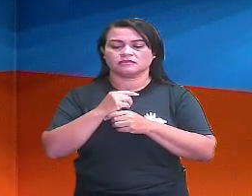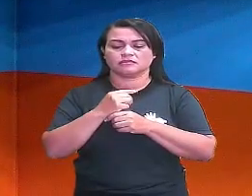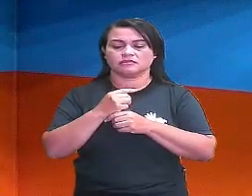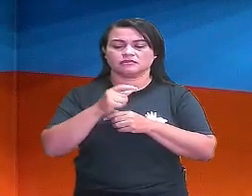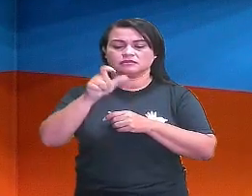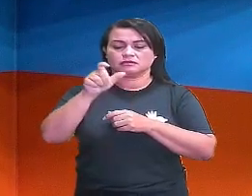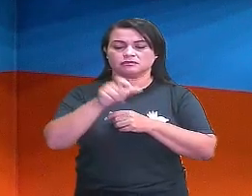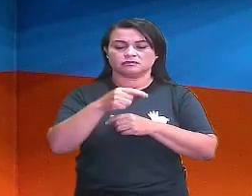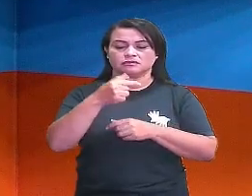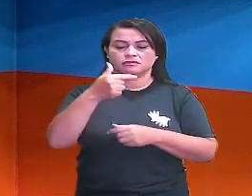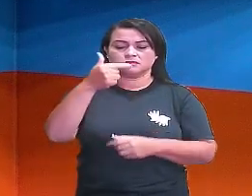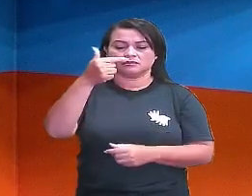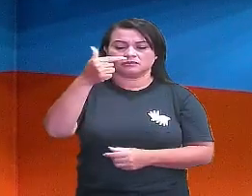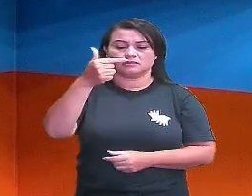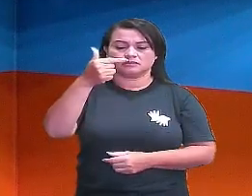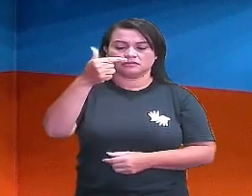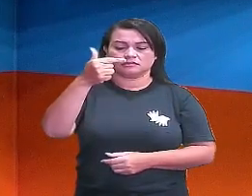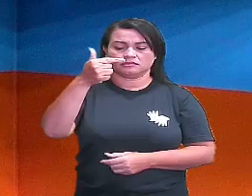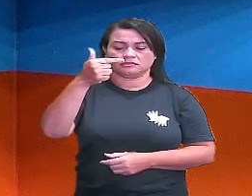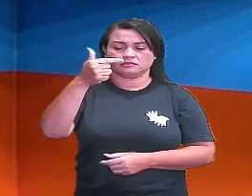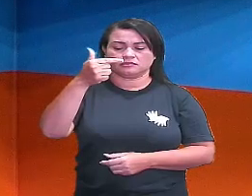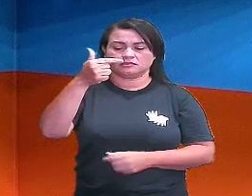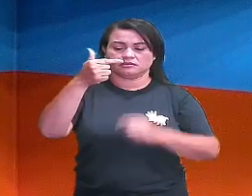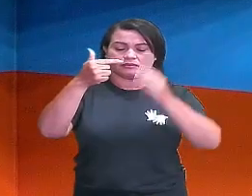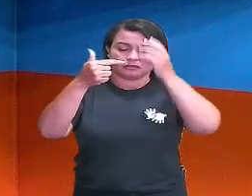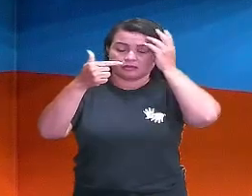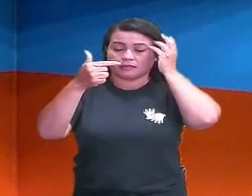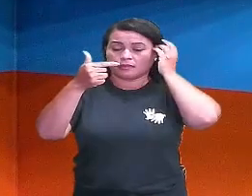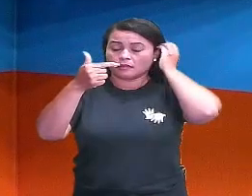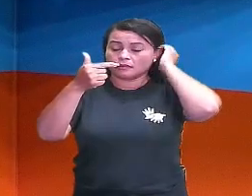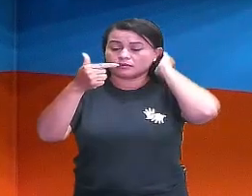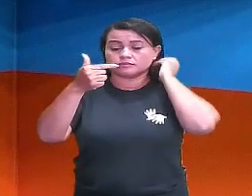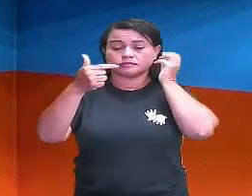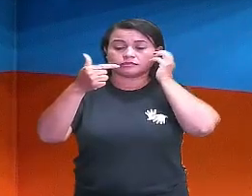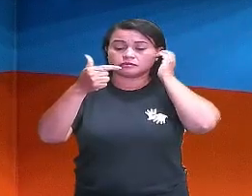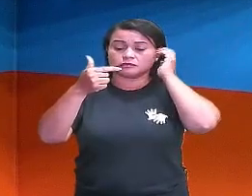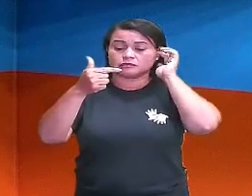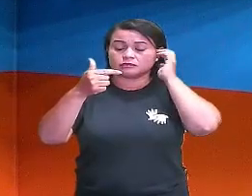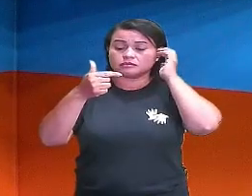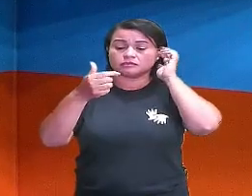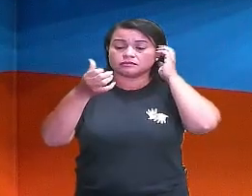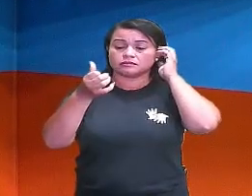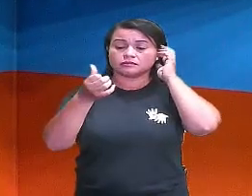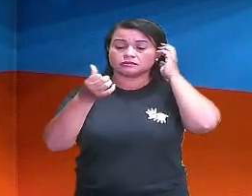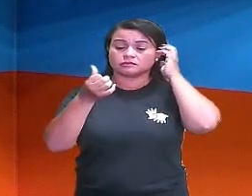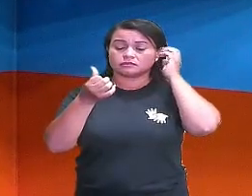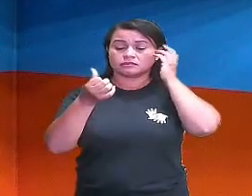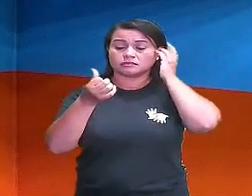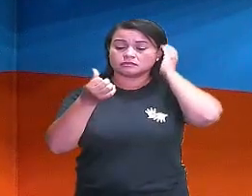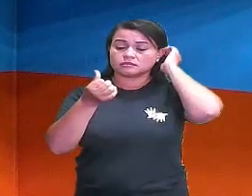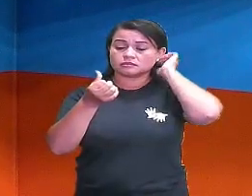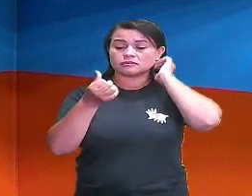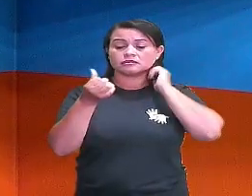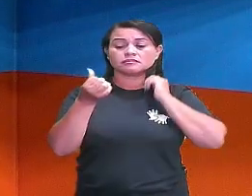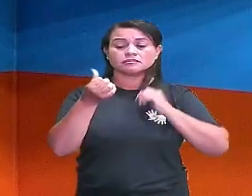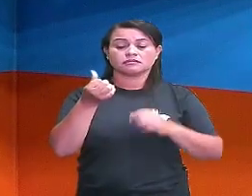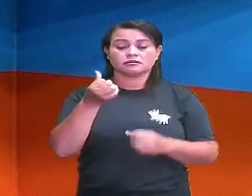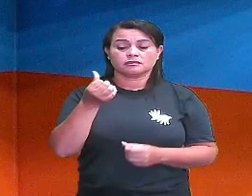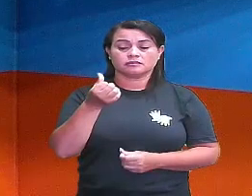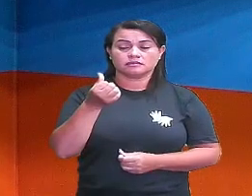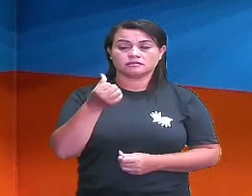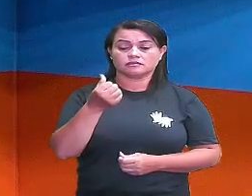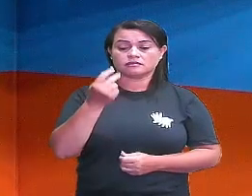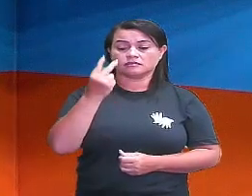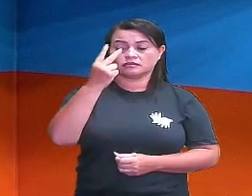ó, reta, que eu vou traçar aqui perpendicular, e o outro ponto não é 6, e um aqui no 6. Não dá 6